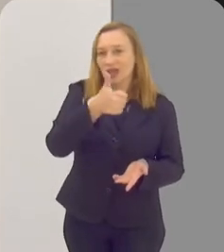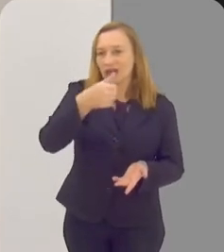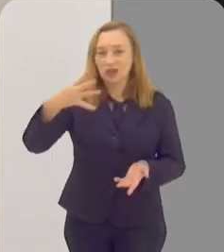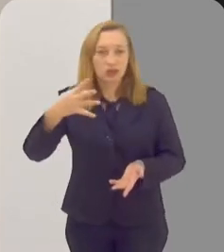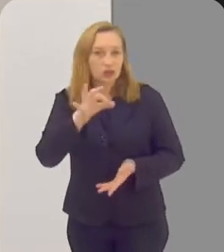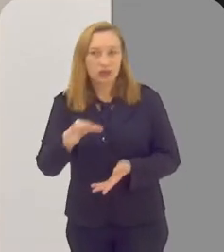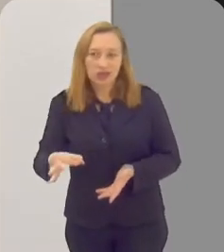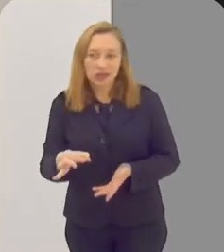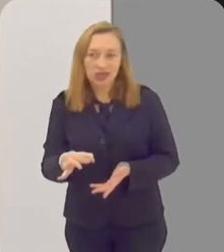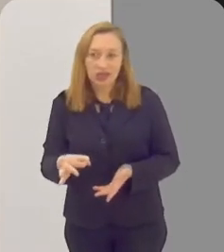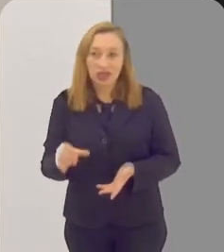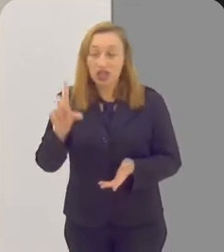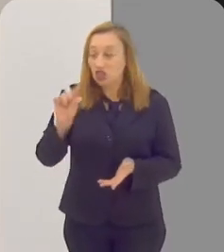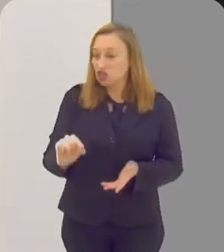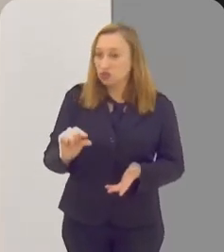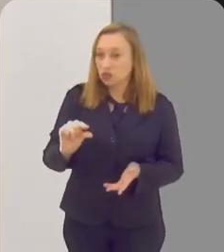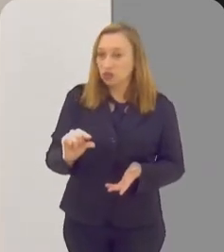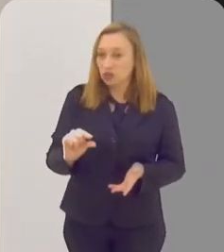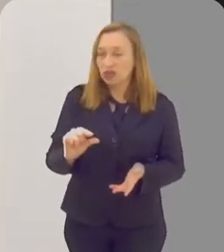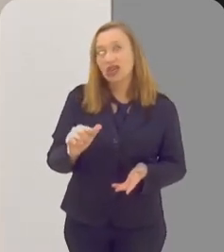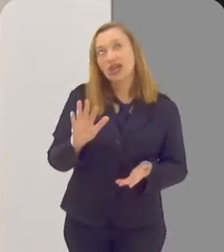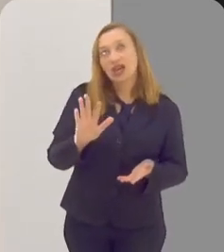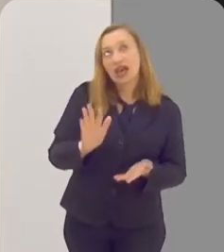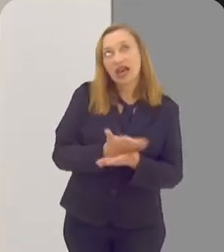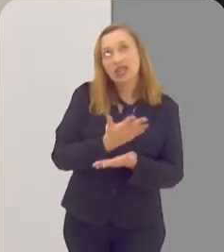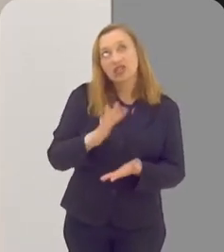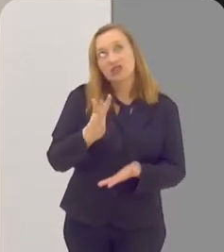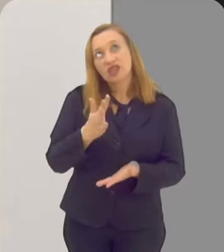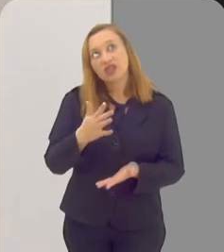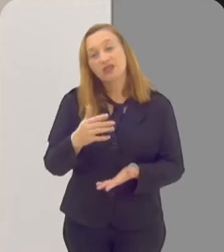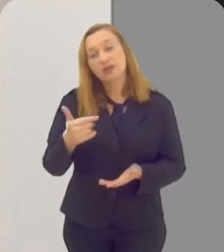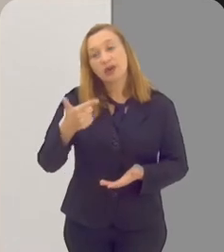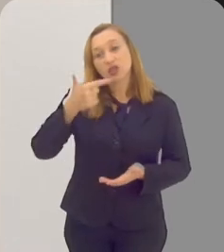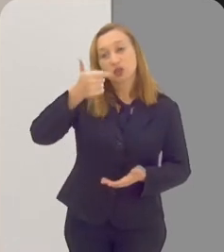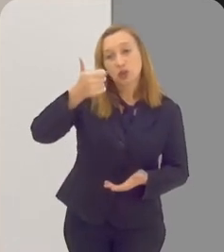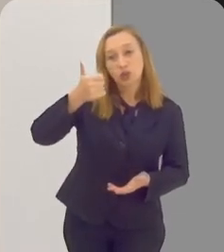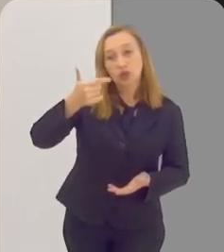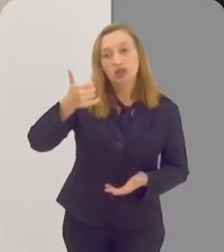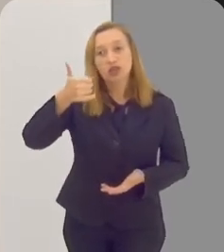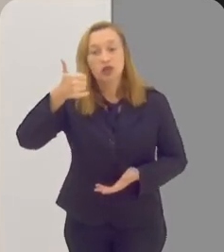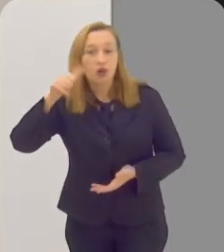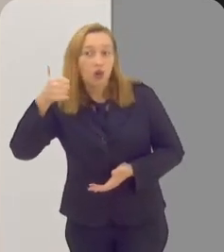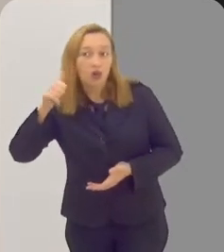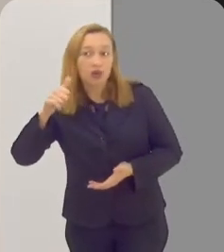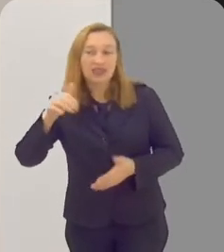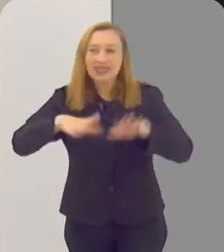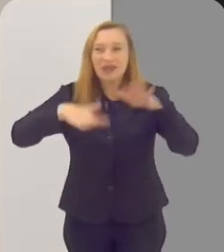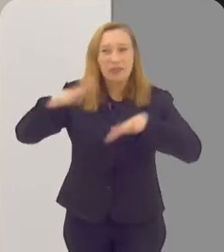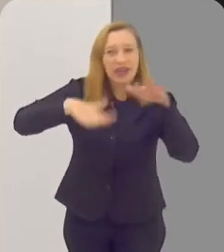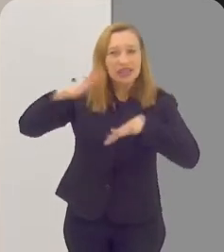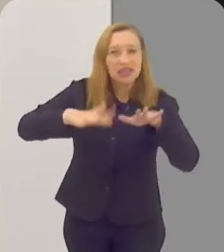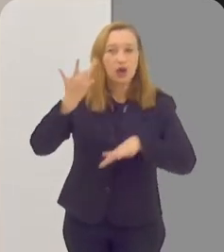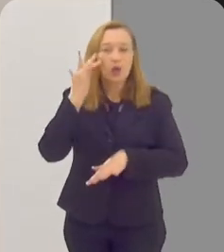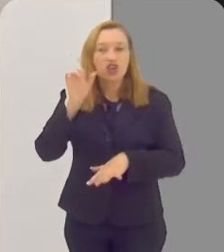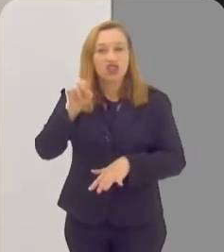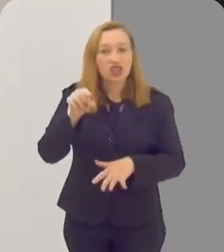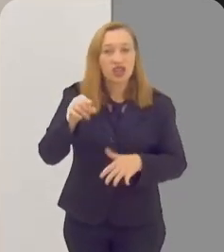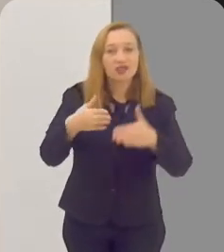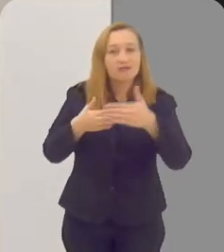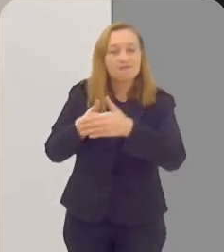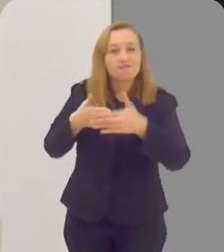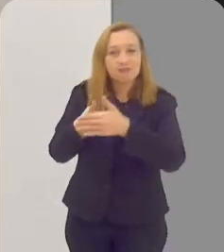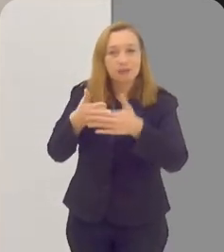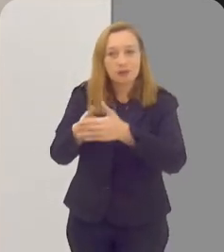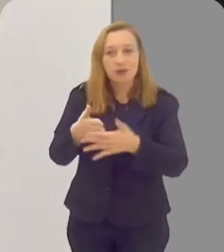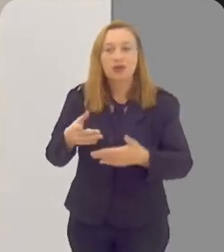dos 14%. Ele, inclusive, diminui. Às vezes, ele vem para 12, 11, depende aí da maré. Mas eu acho que essa é